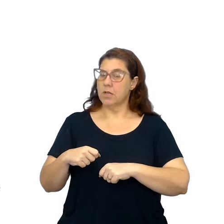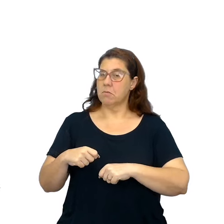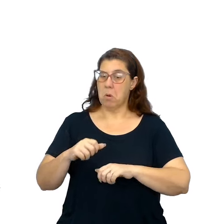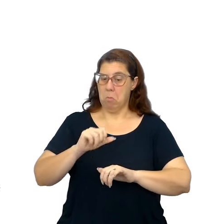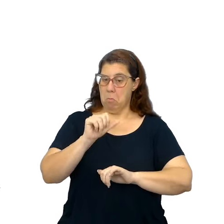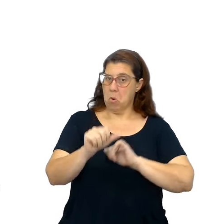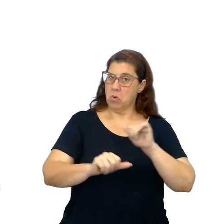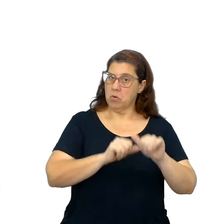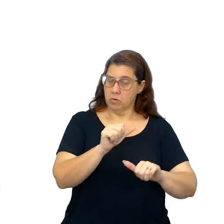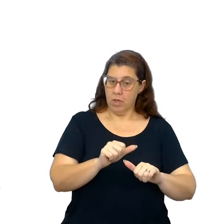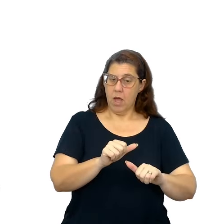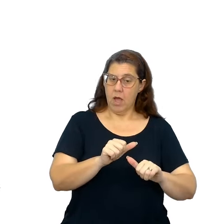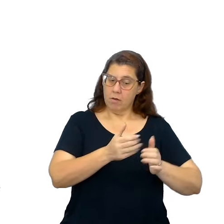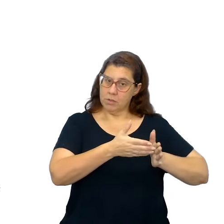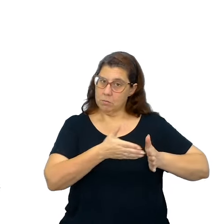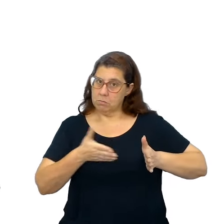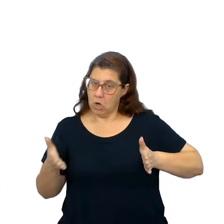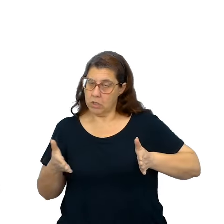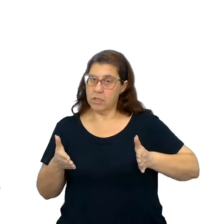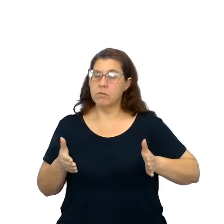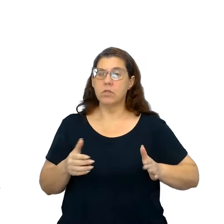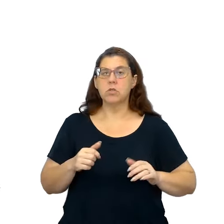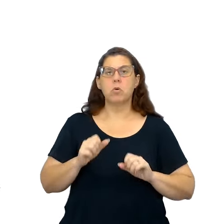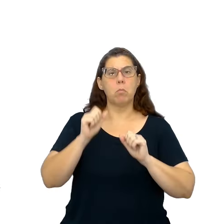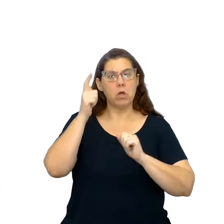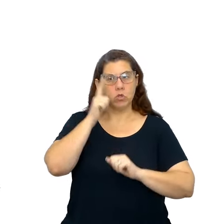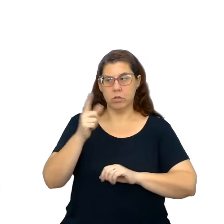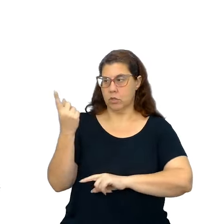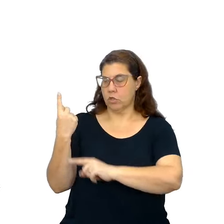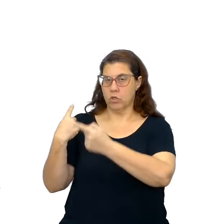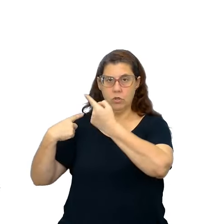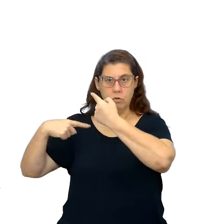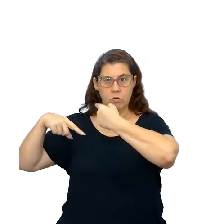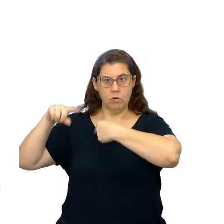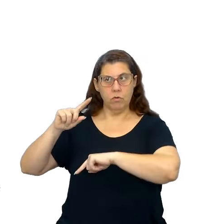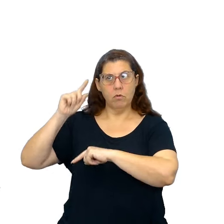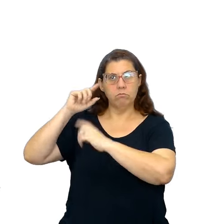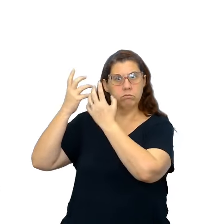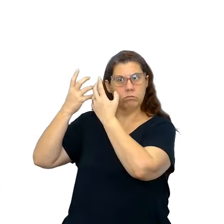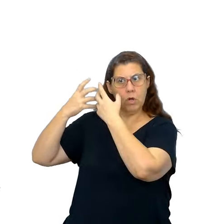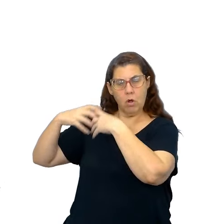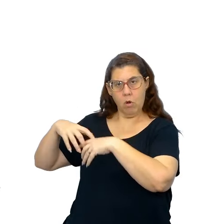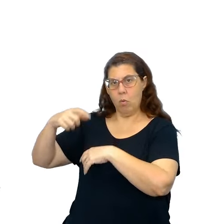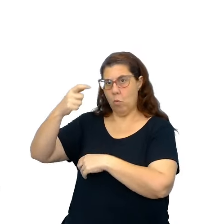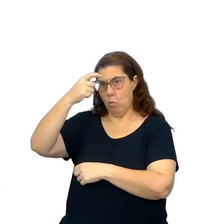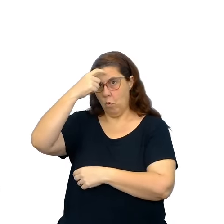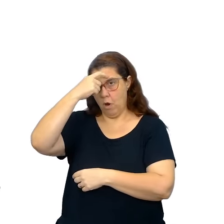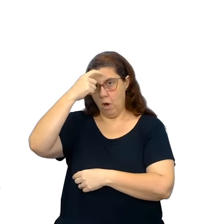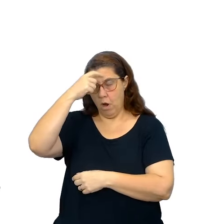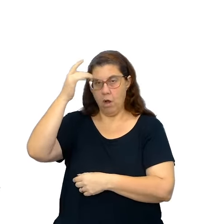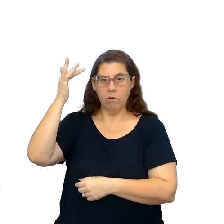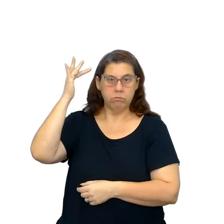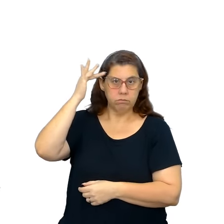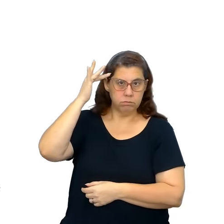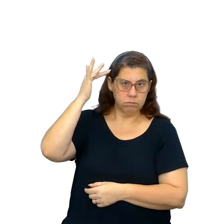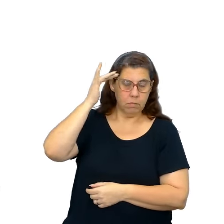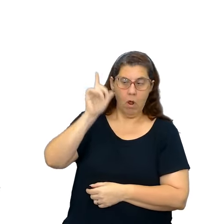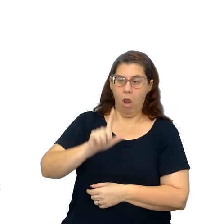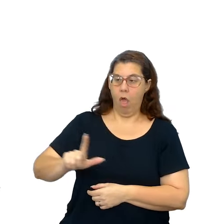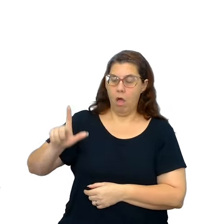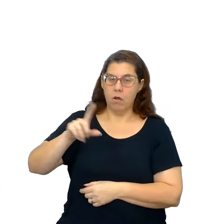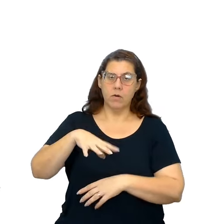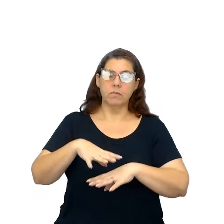esse processo para que a gente possa avançar na construção do raciocínio lógico e do raciocínio lógico